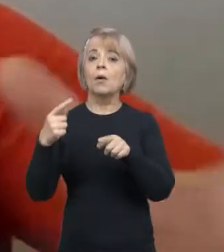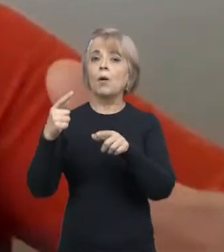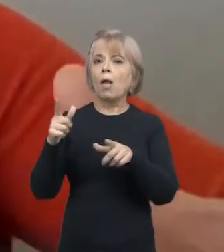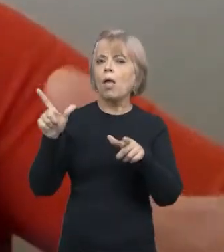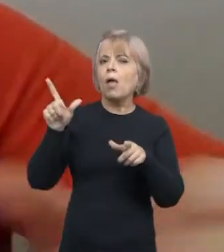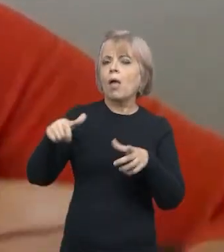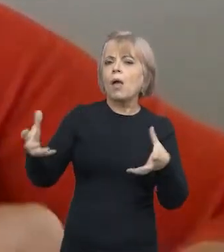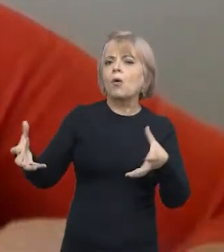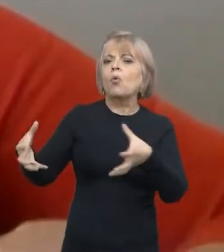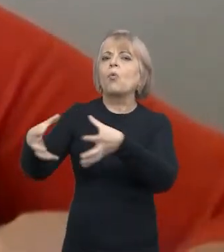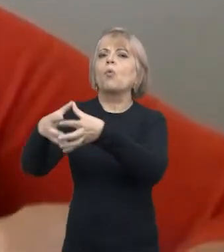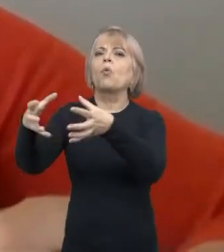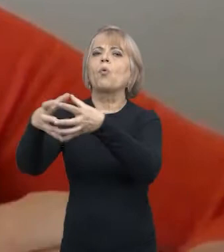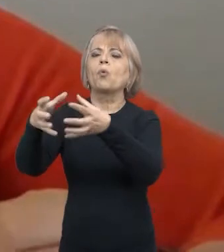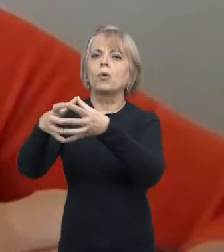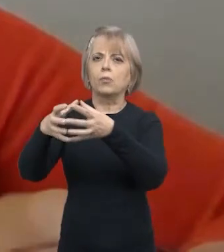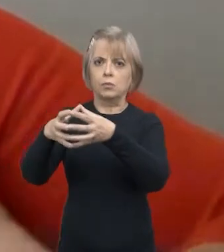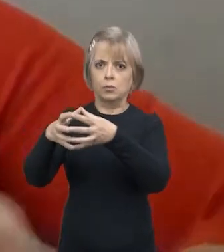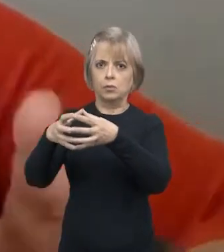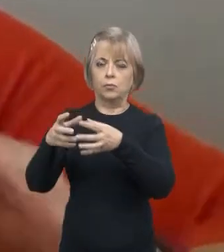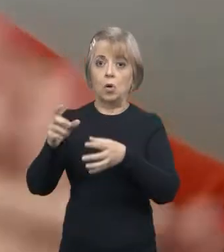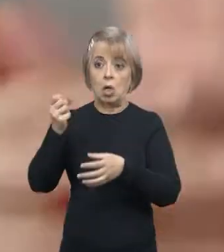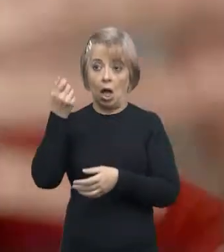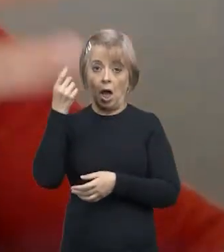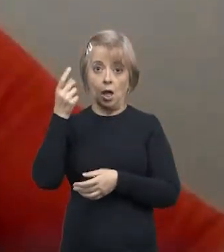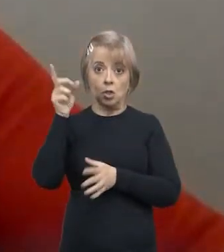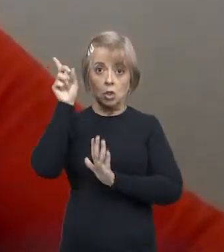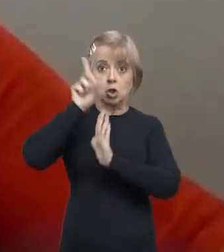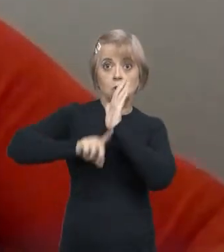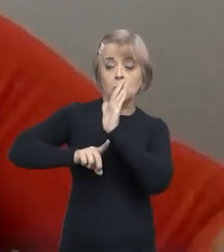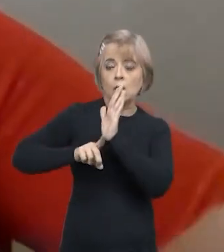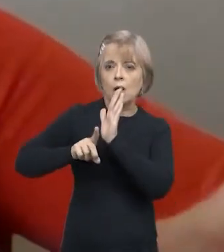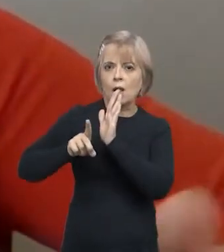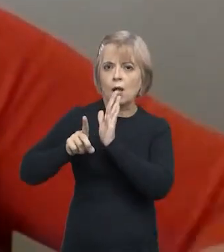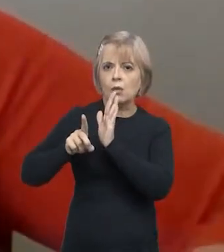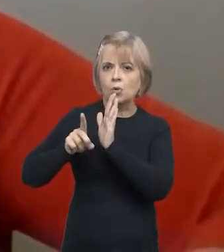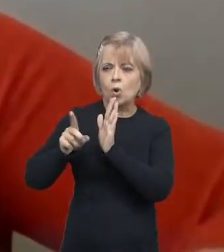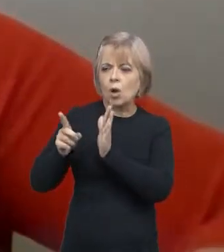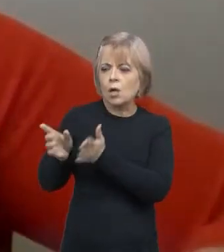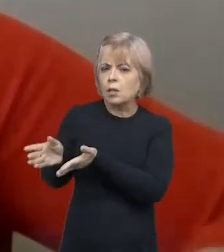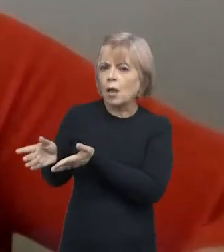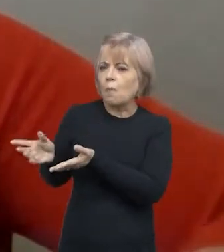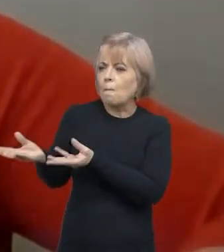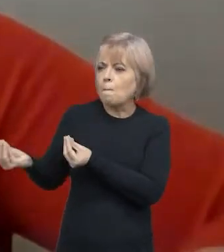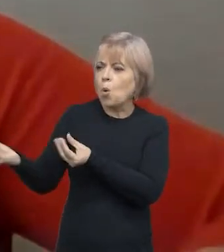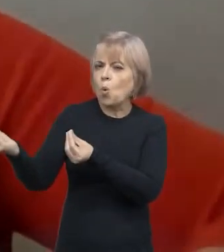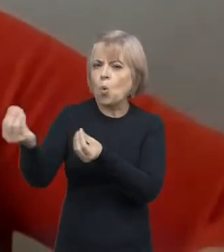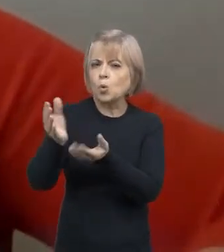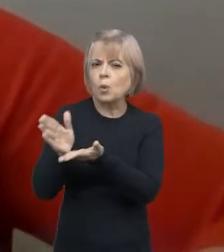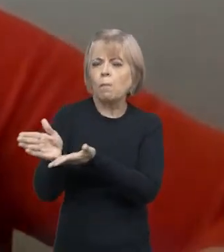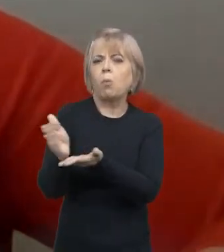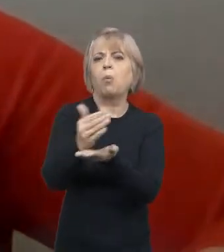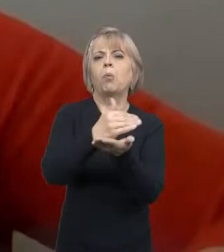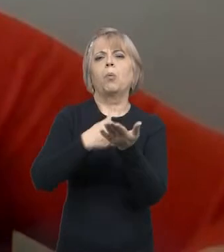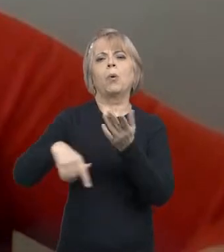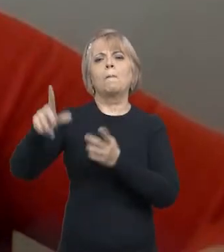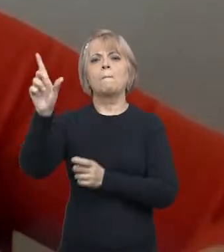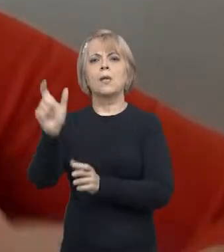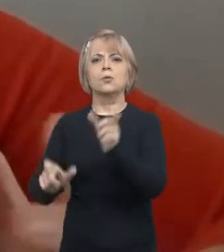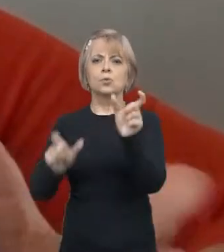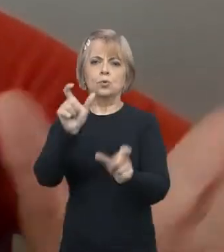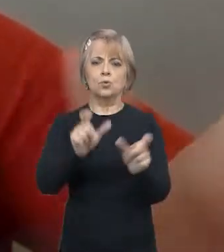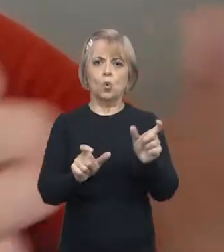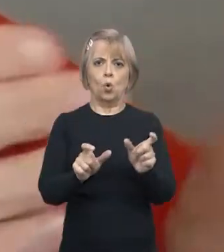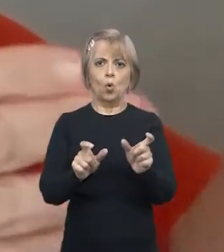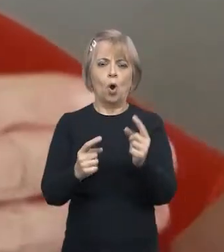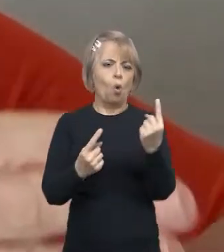aquele problema, aquela lesão a direito, ela atinge uma coletividade de consumidores e não um único consumidor. O Ministério Público não pode